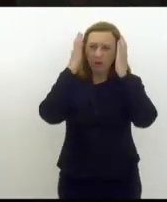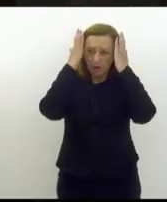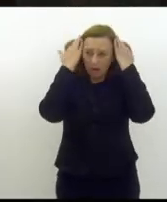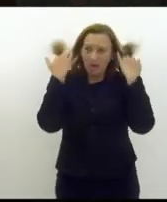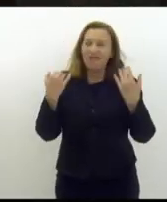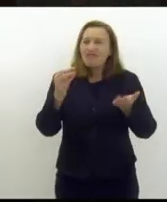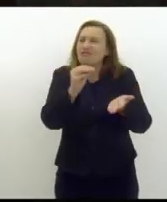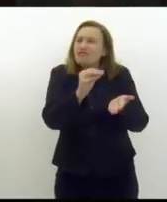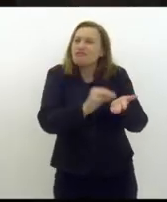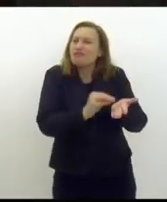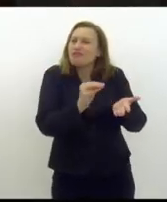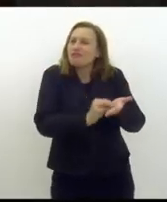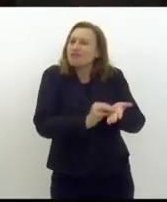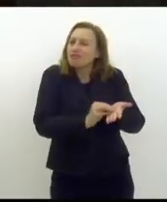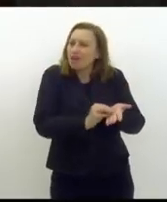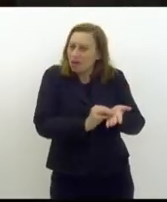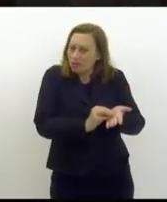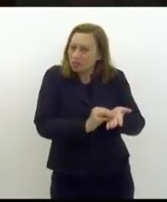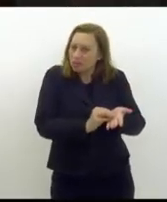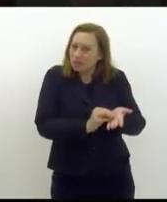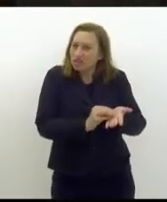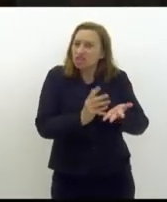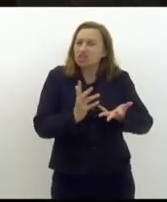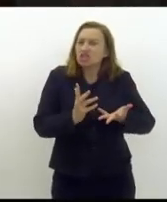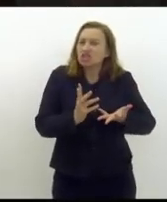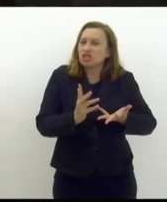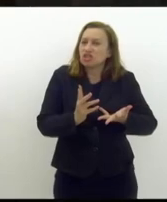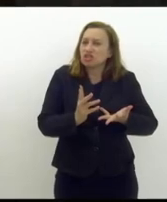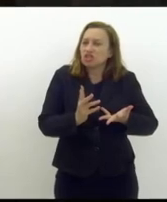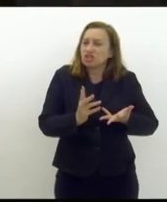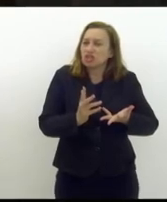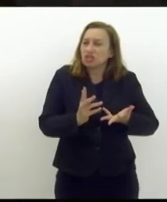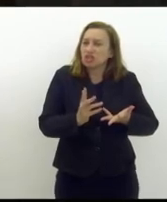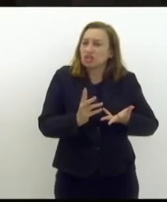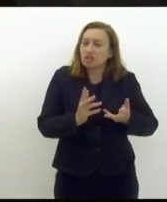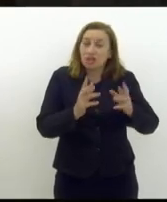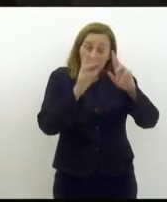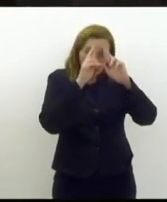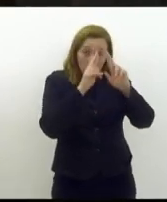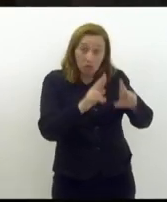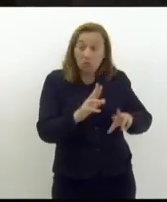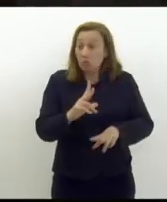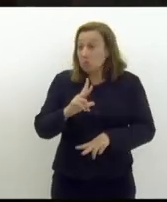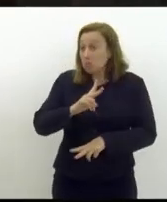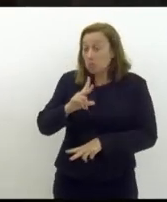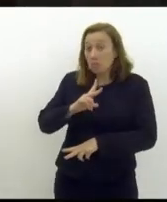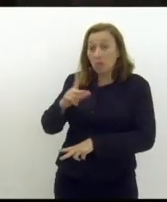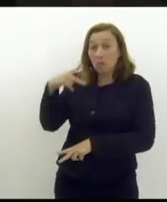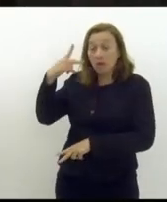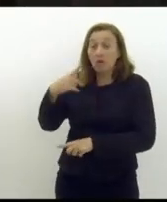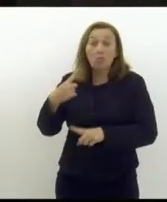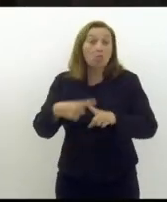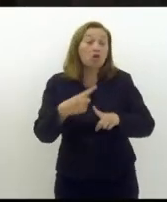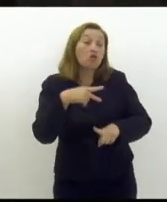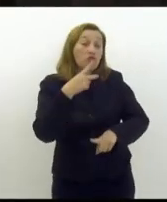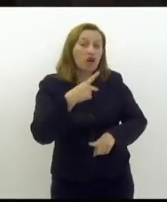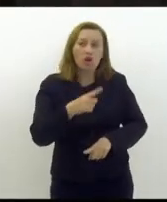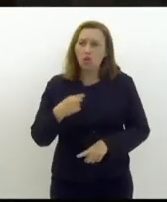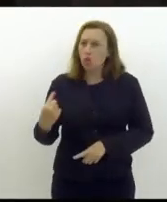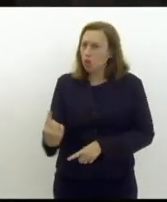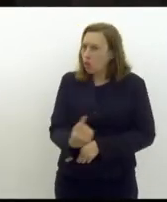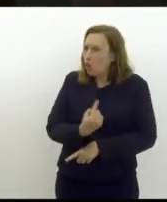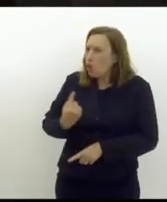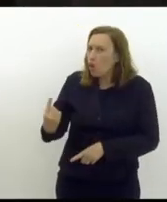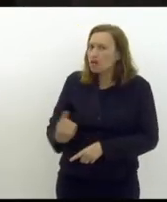de generosidade dos deputados com o próprio Parlamento porque eu digo isso porque fomos nós que